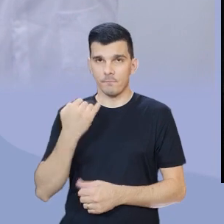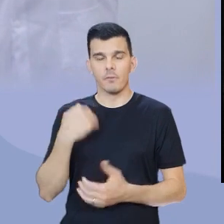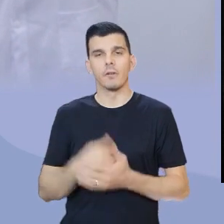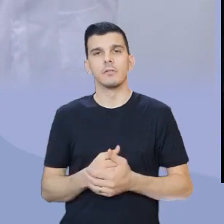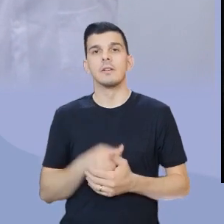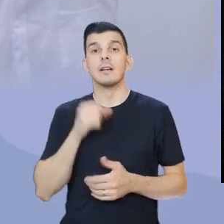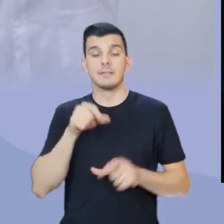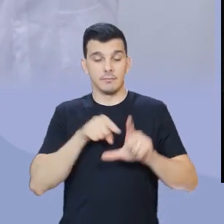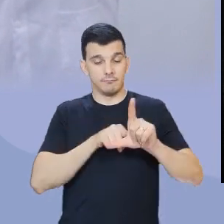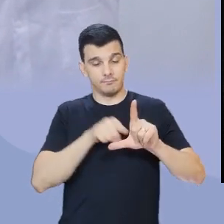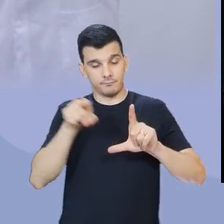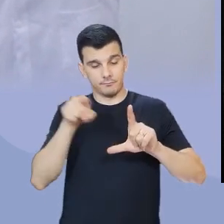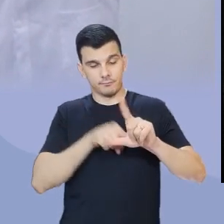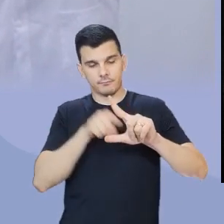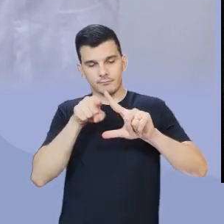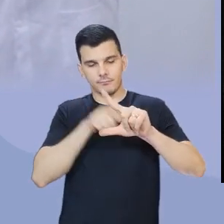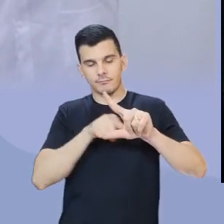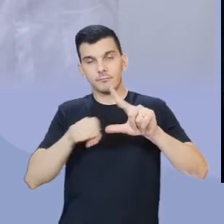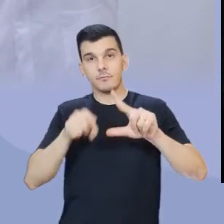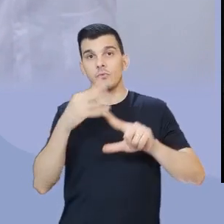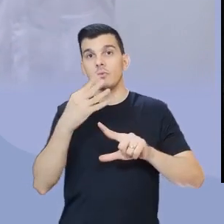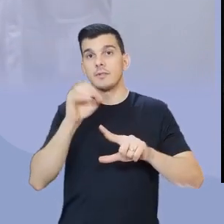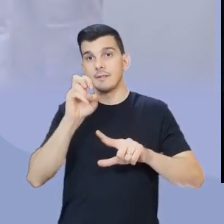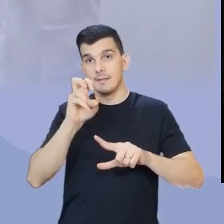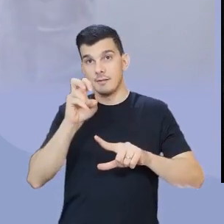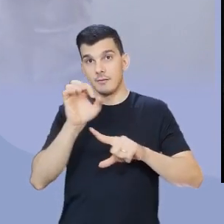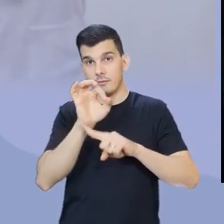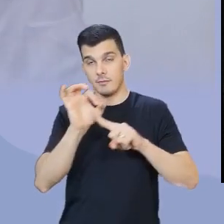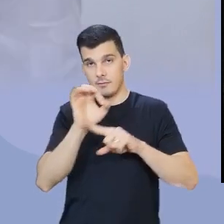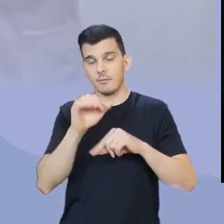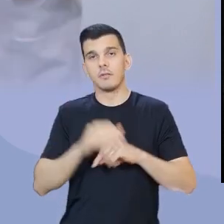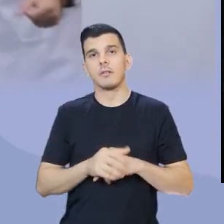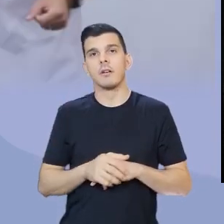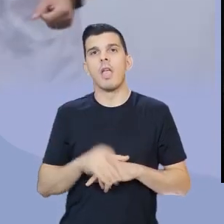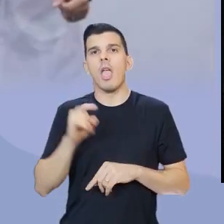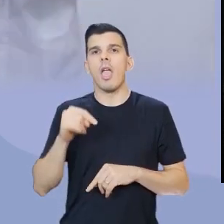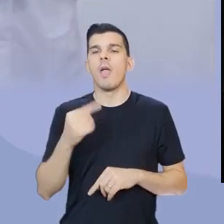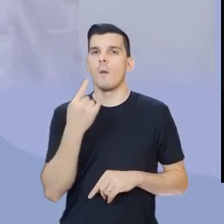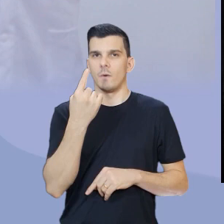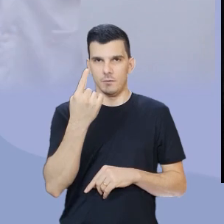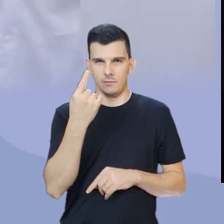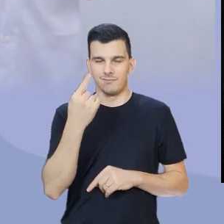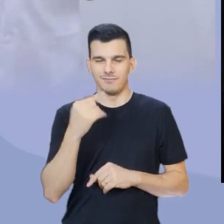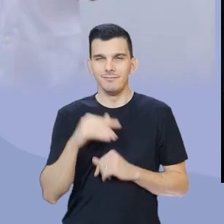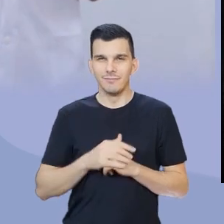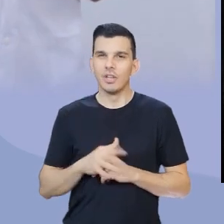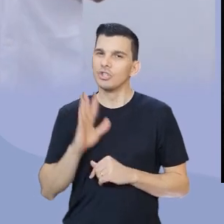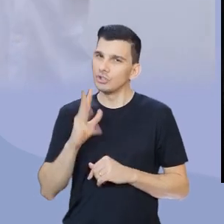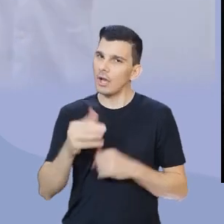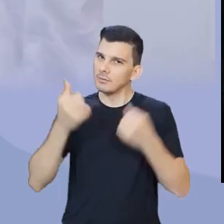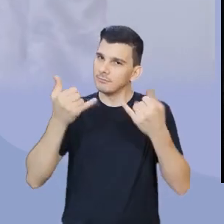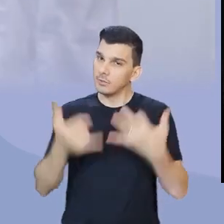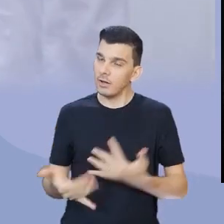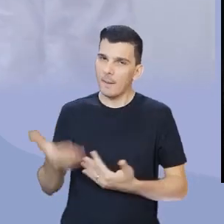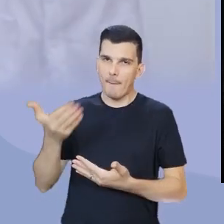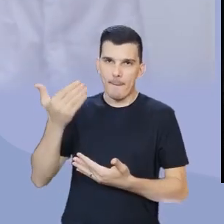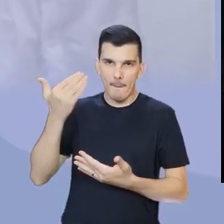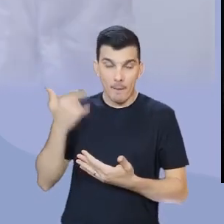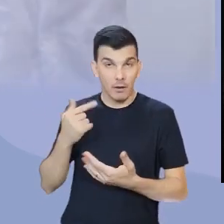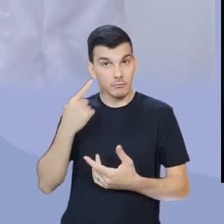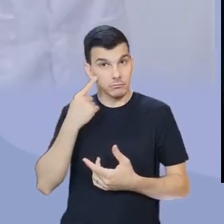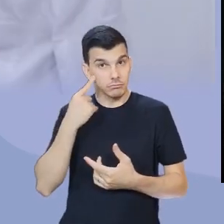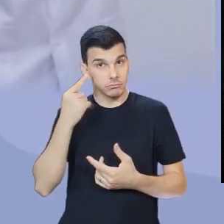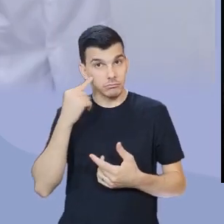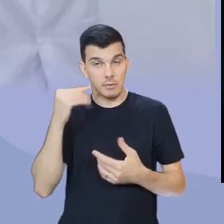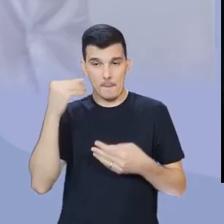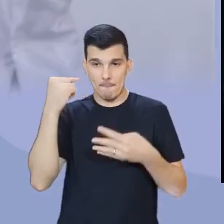ângulo é 45 graus, a tangente de 45 é 1. Lembra da musiquinha do Jingle Bells lá da trigonometria? 1, 2, 3,